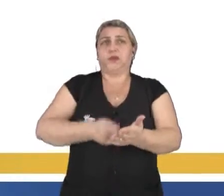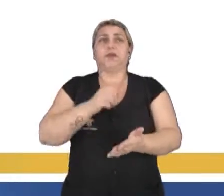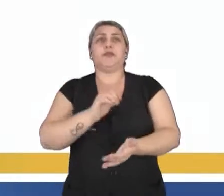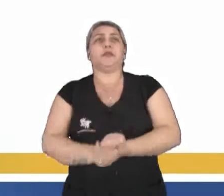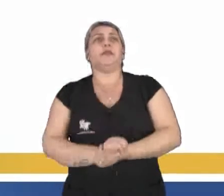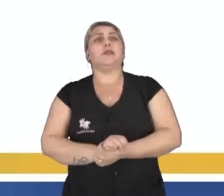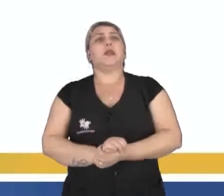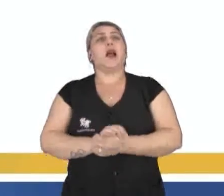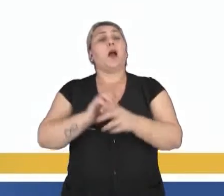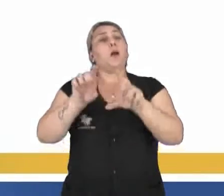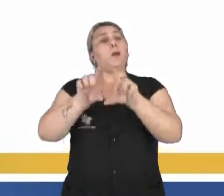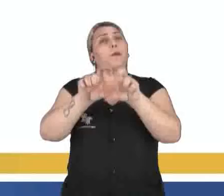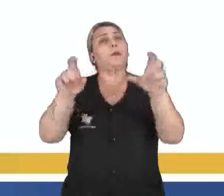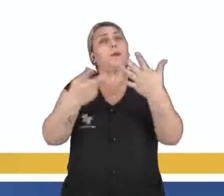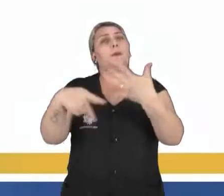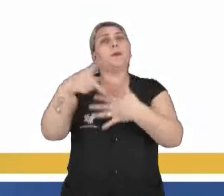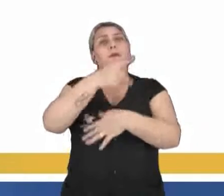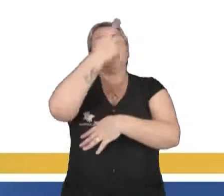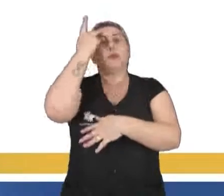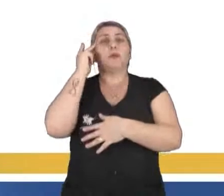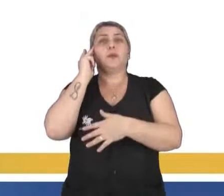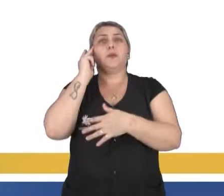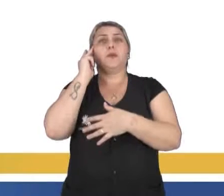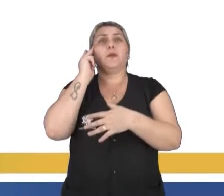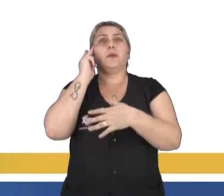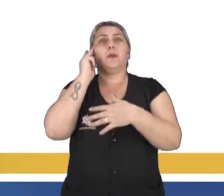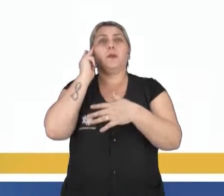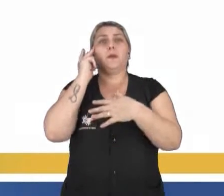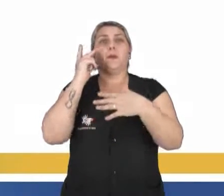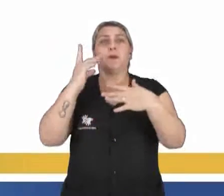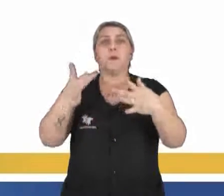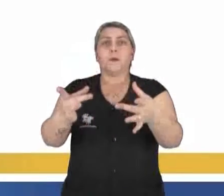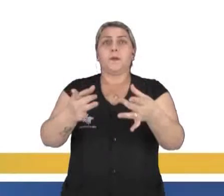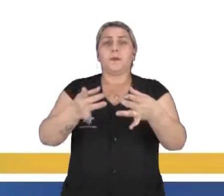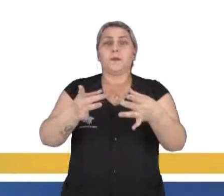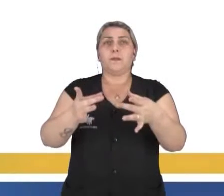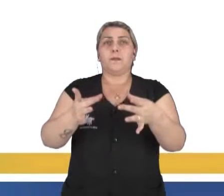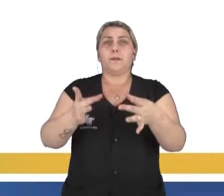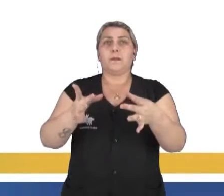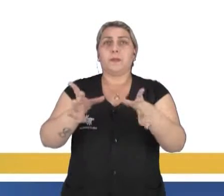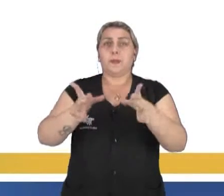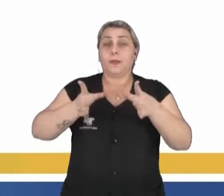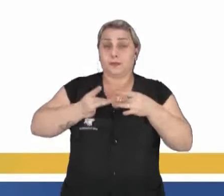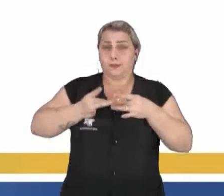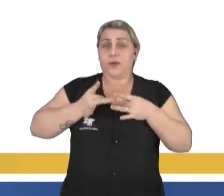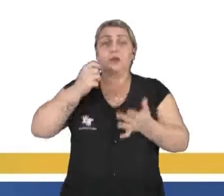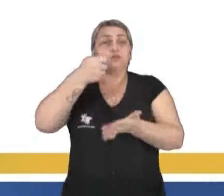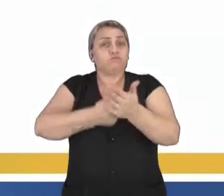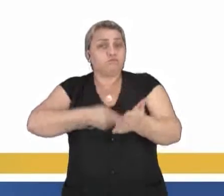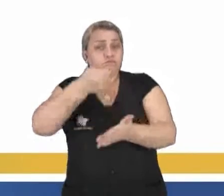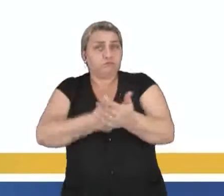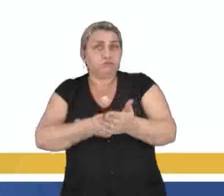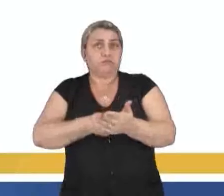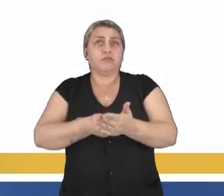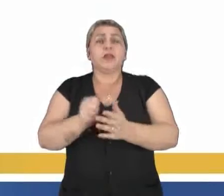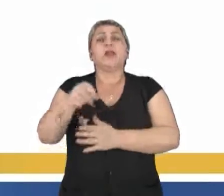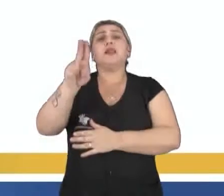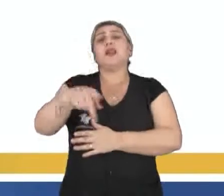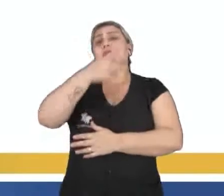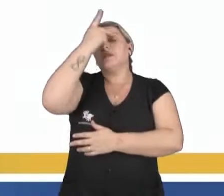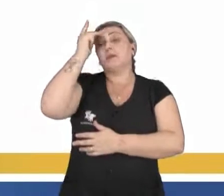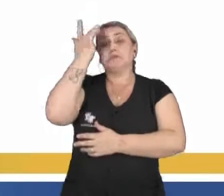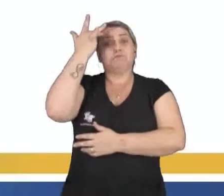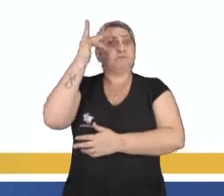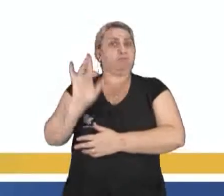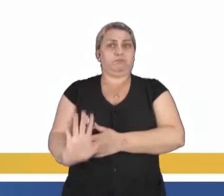vamos ver aqui a oração principal as pessoas merecem ser punidas generalizou né agora quem são